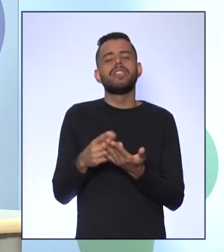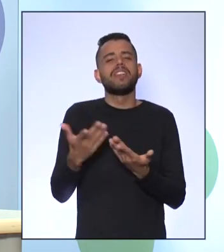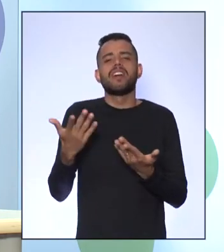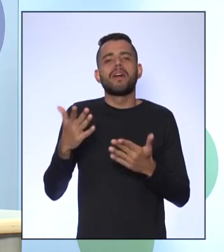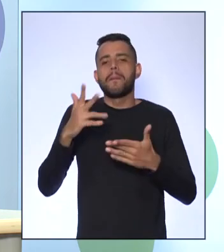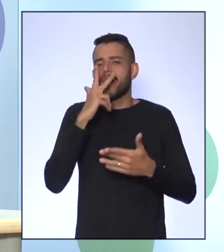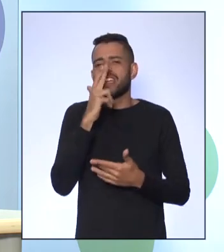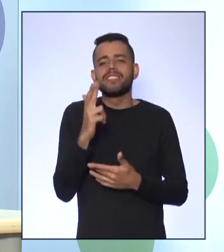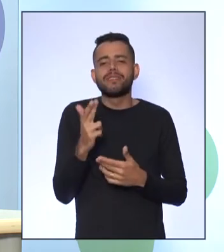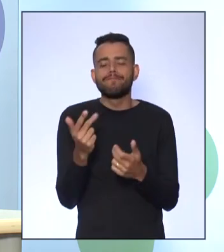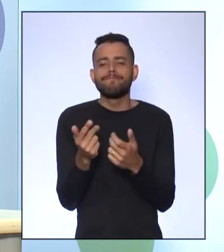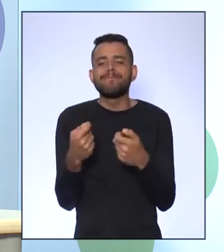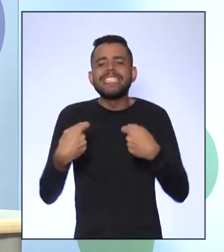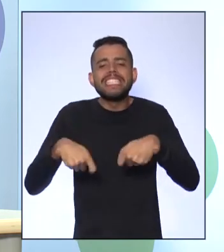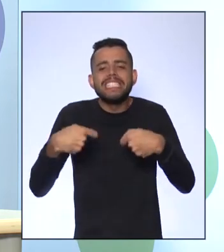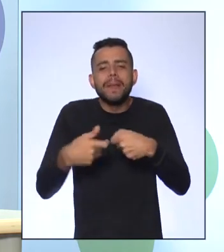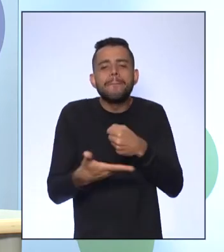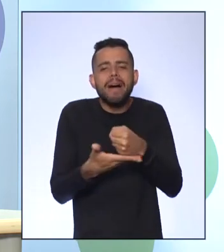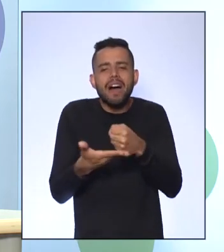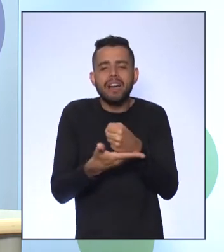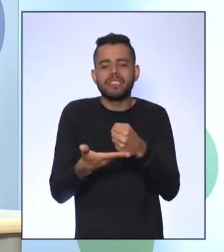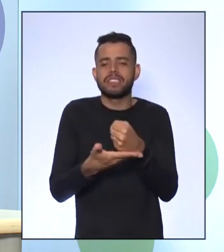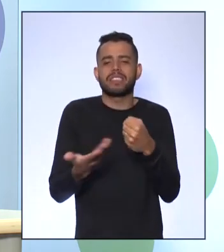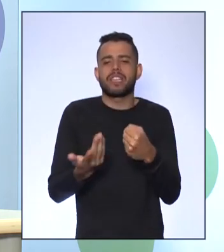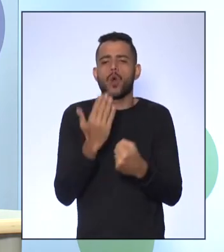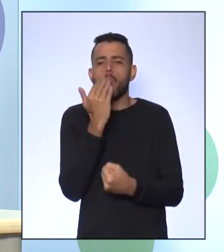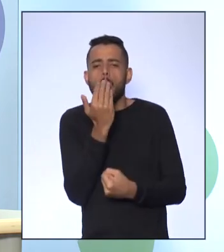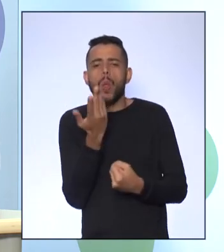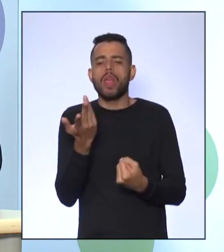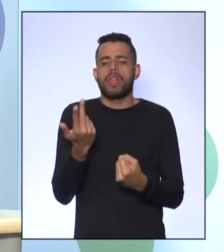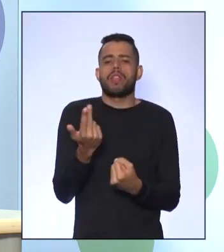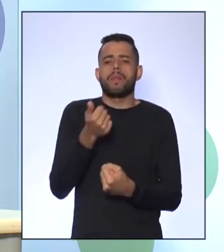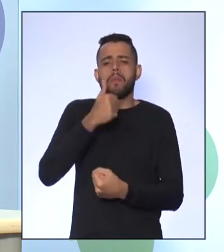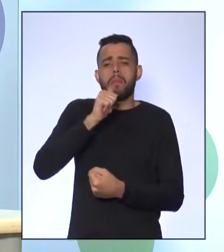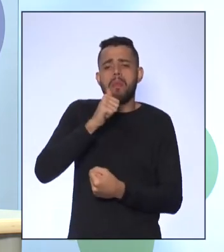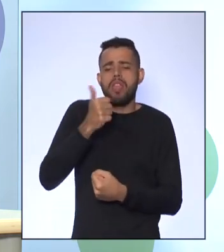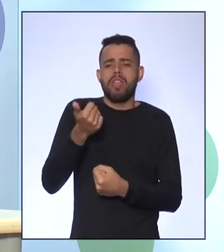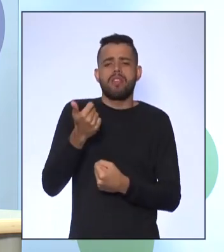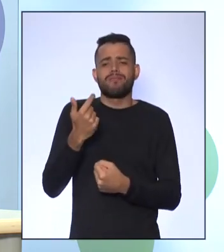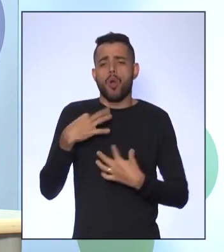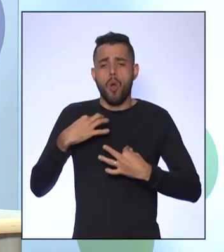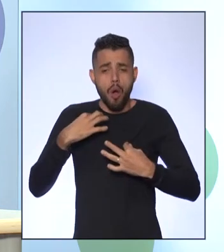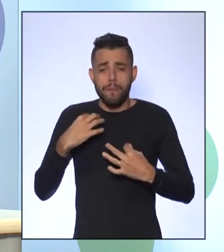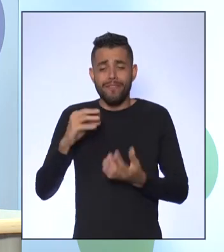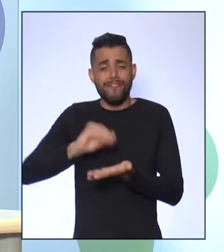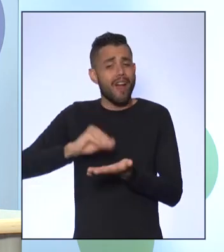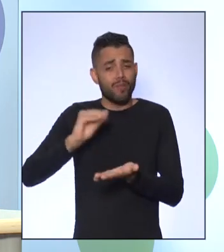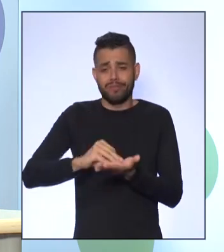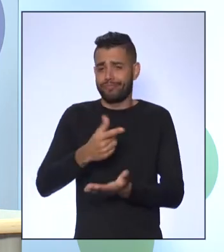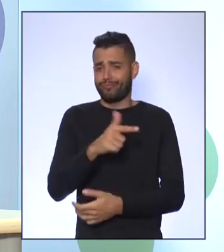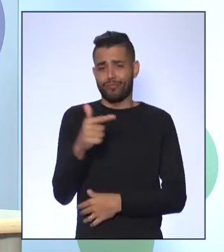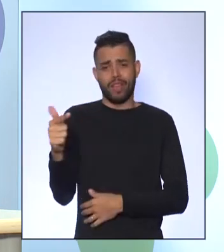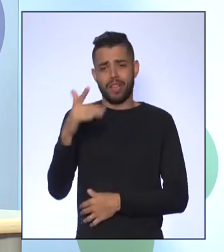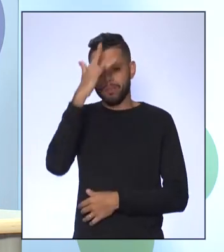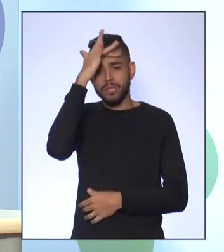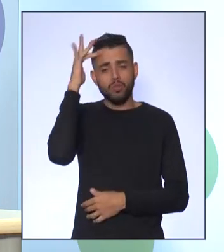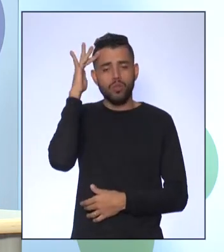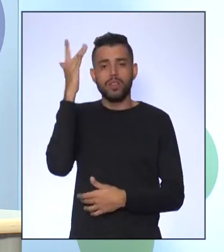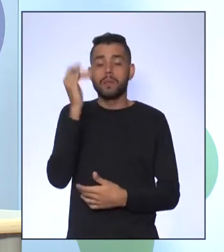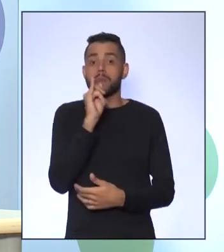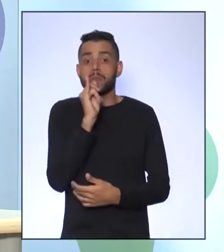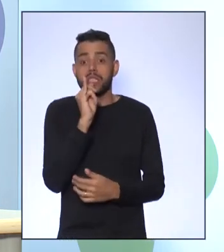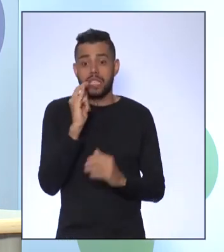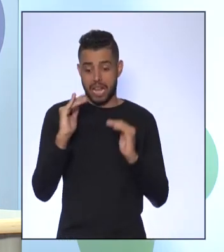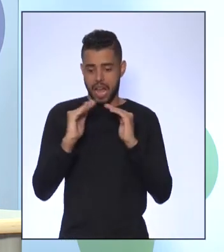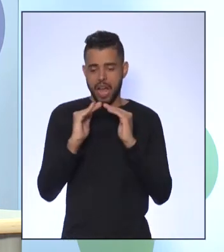necessidades básicas, fisiológicas, ainda são descartadas em rios, ainda existem lugares que não tem banheiro dentro